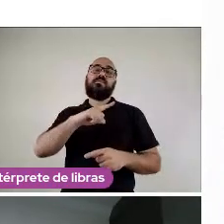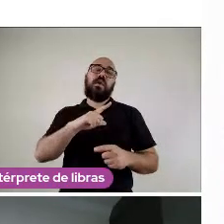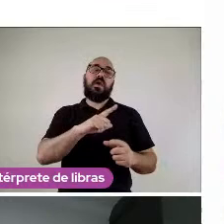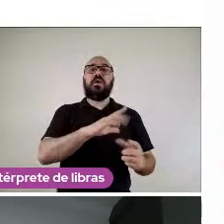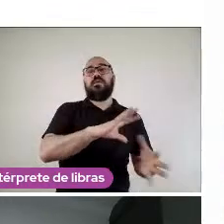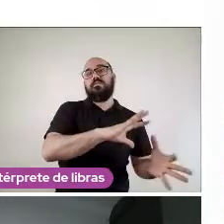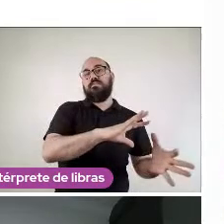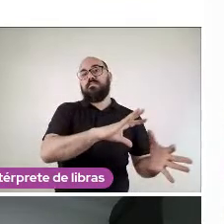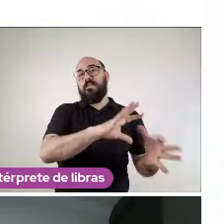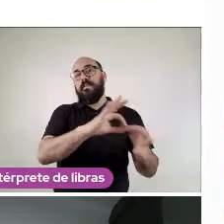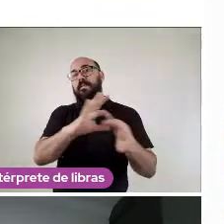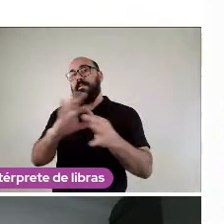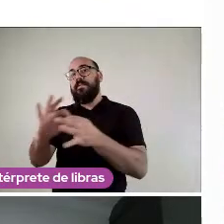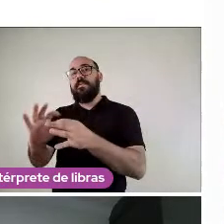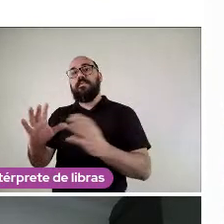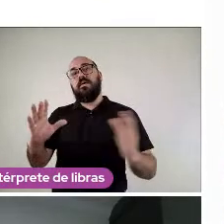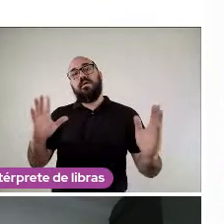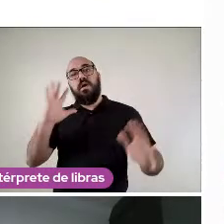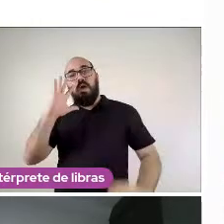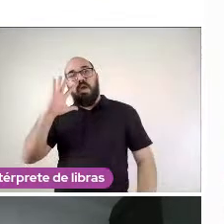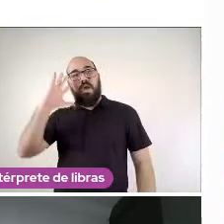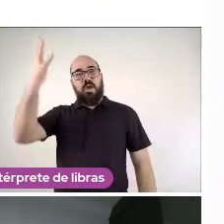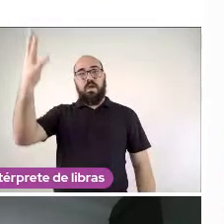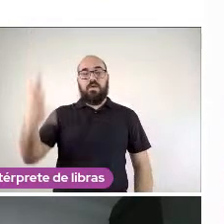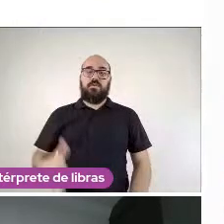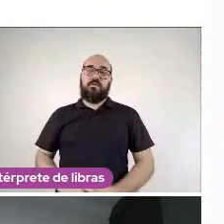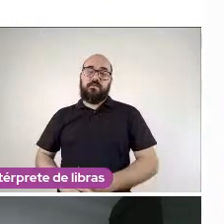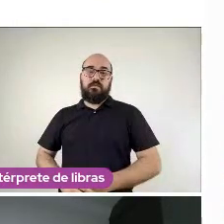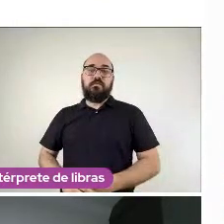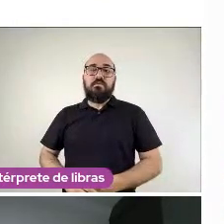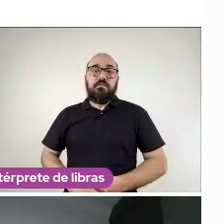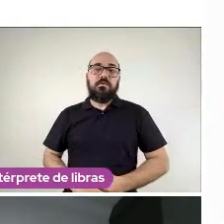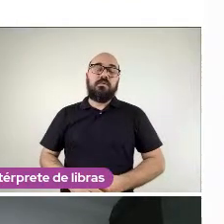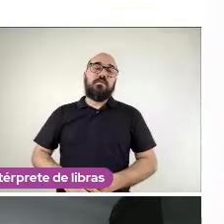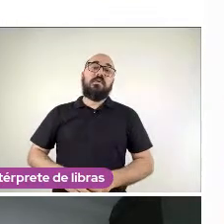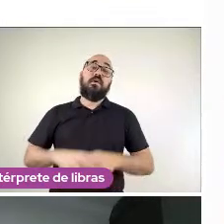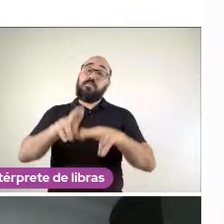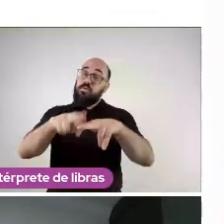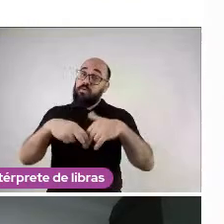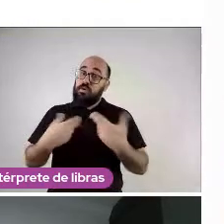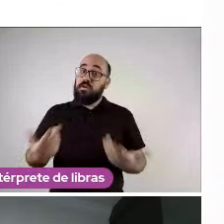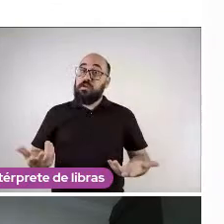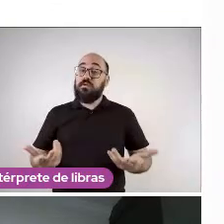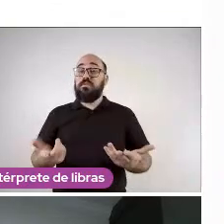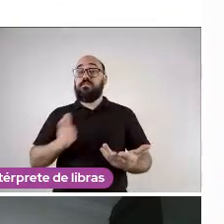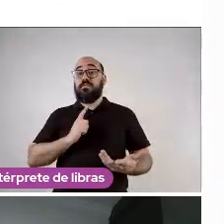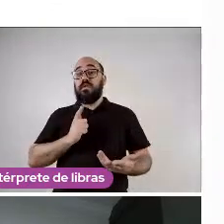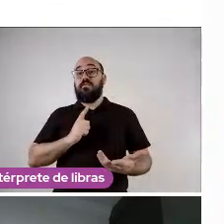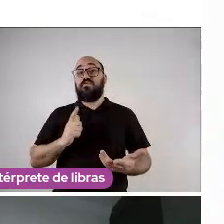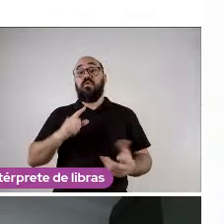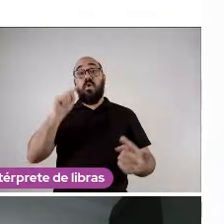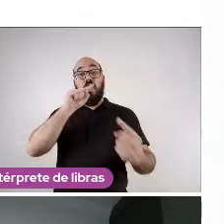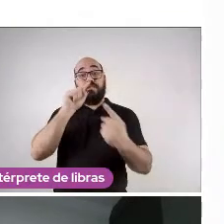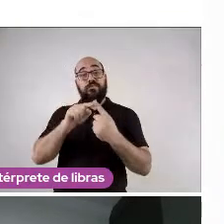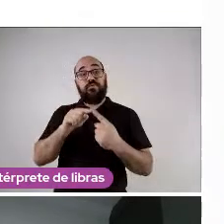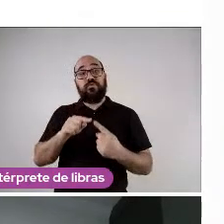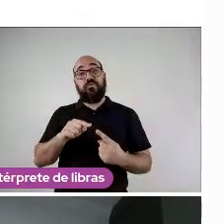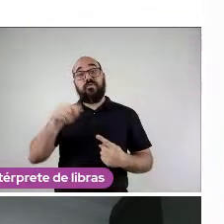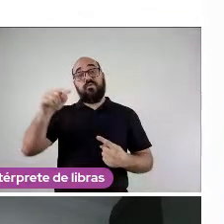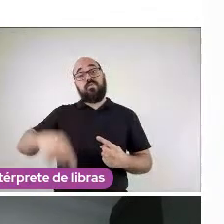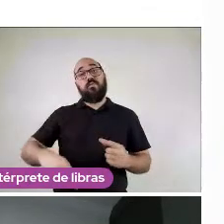Né? Para isso, nós temos aqui objetivos científicos da década, nós temos as ações da